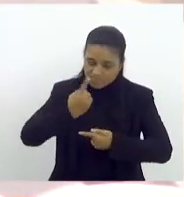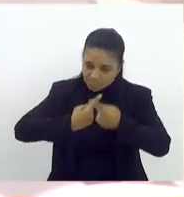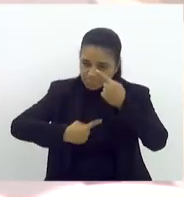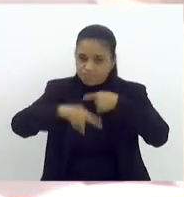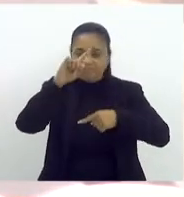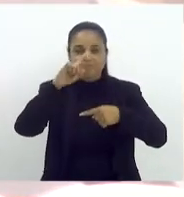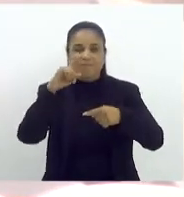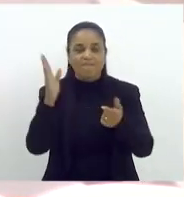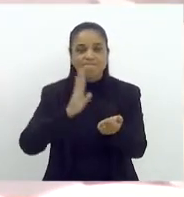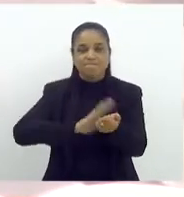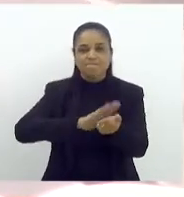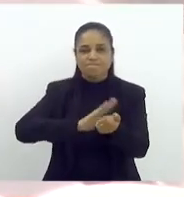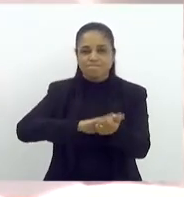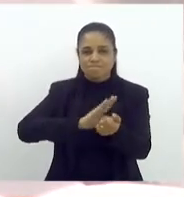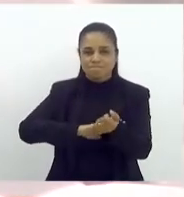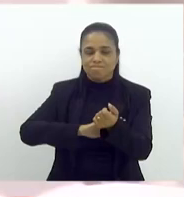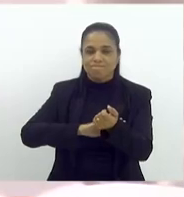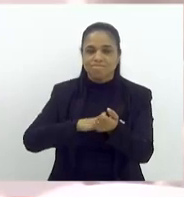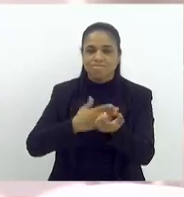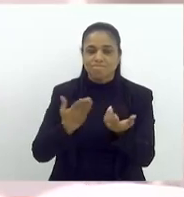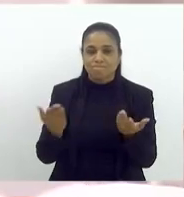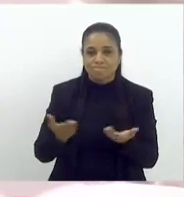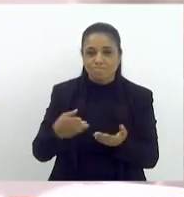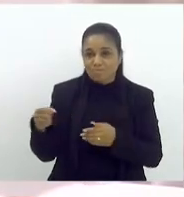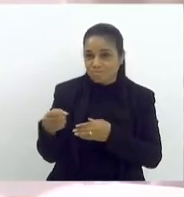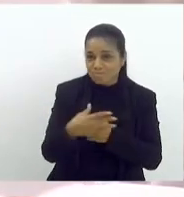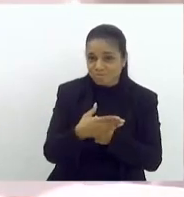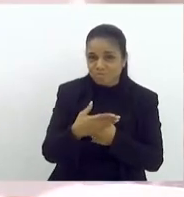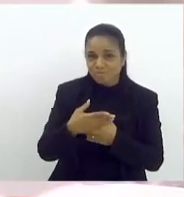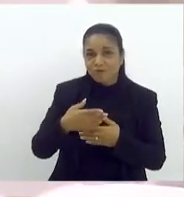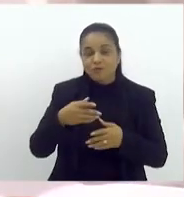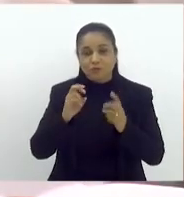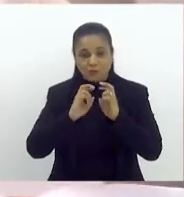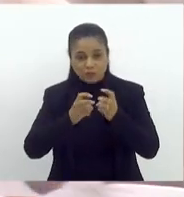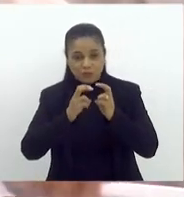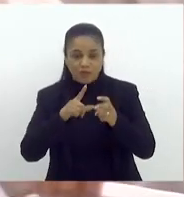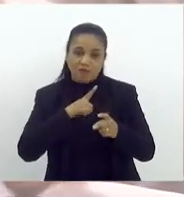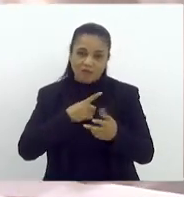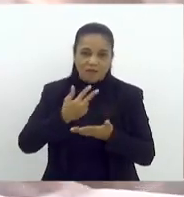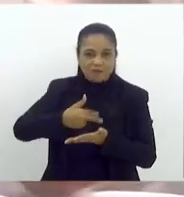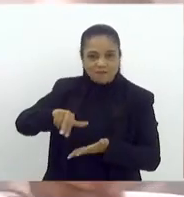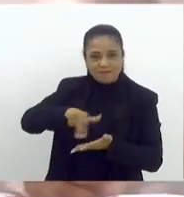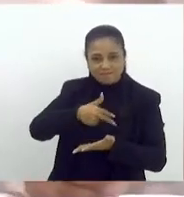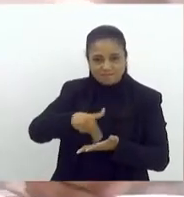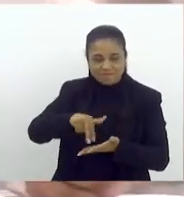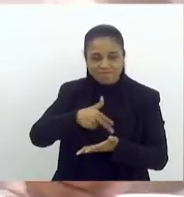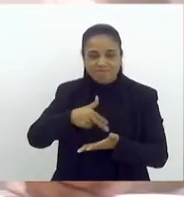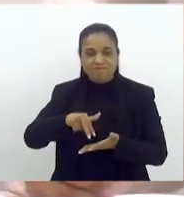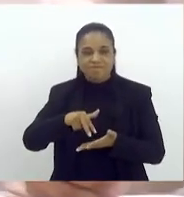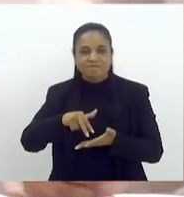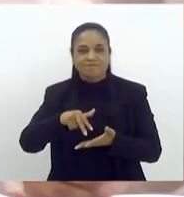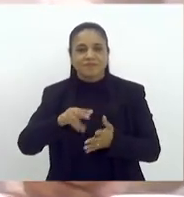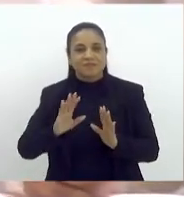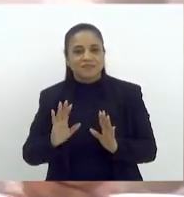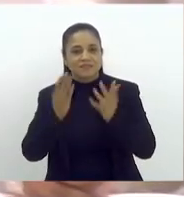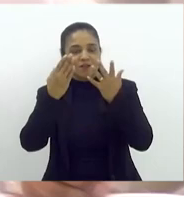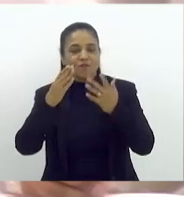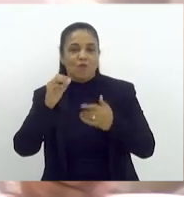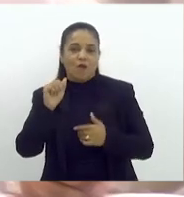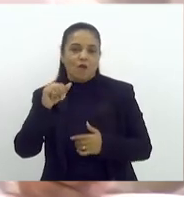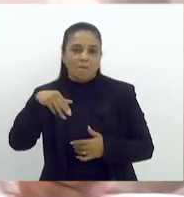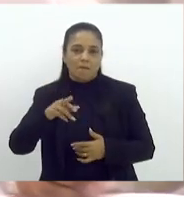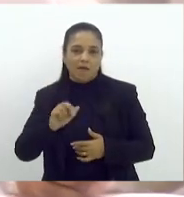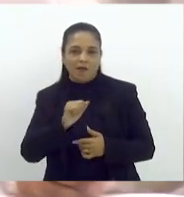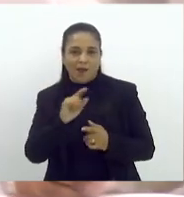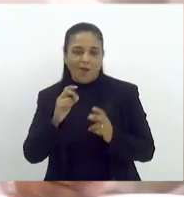Virtuoso é contemporâneo no trem tem Break sabe um salve o Amaral que tava dançando lá